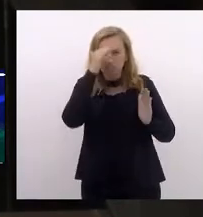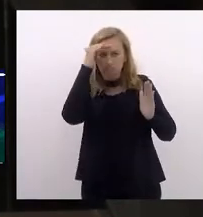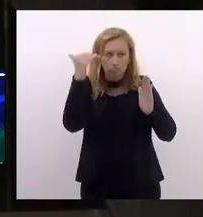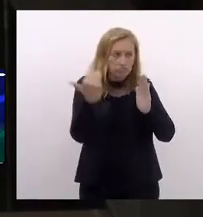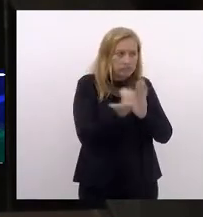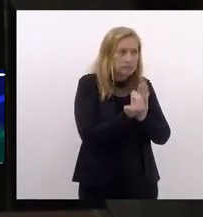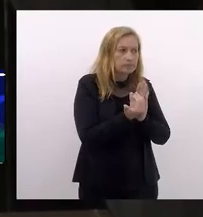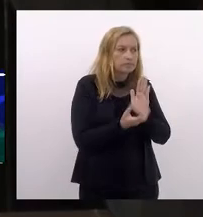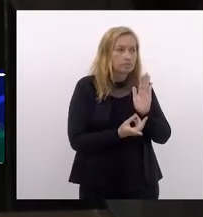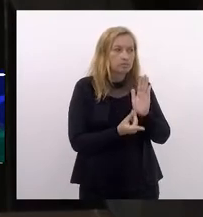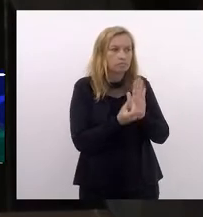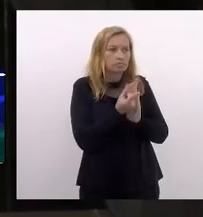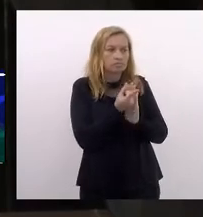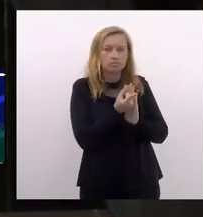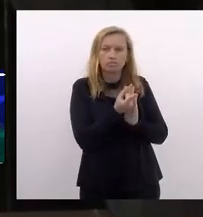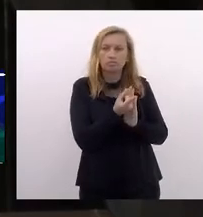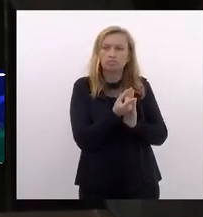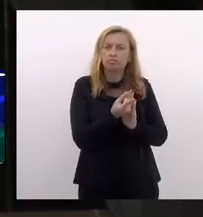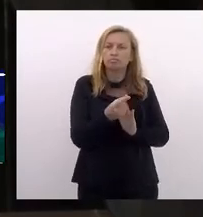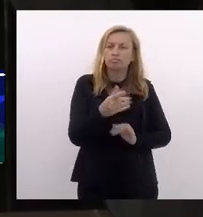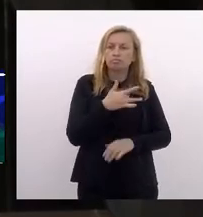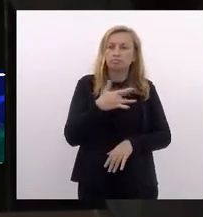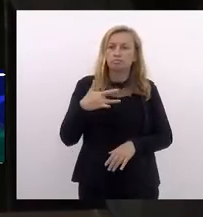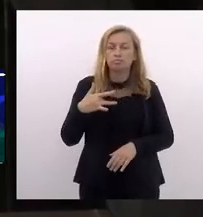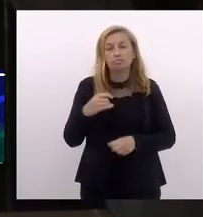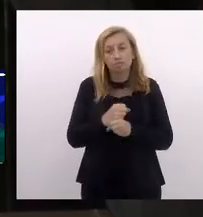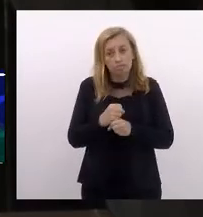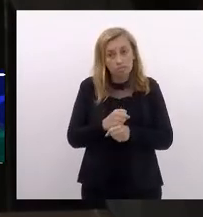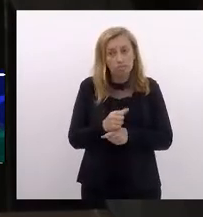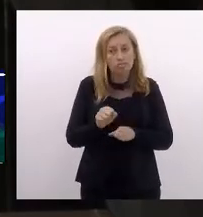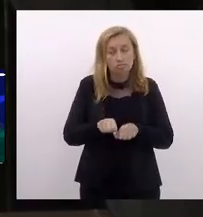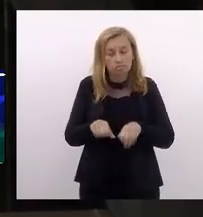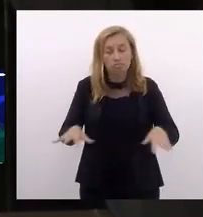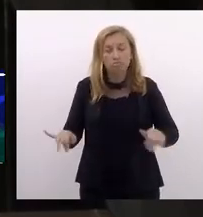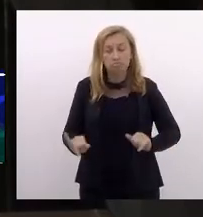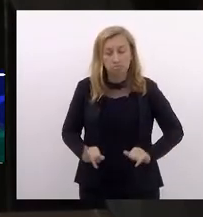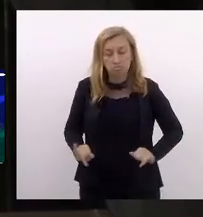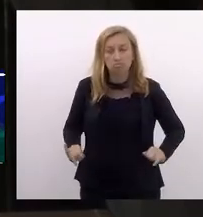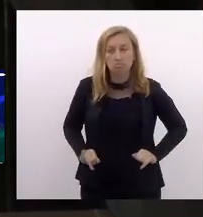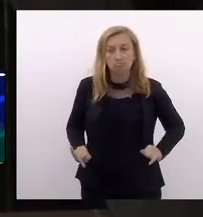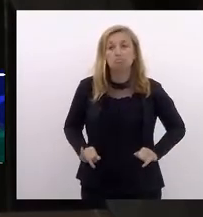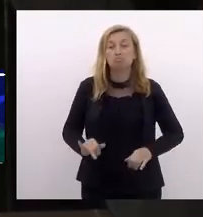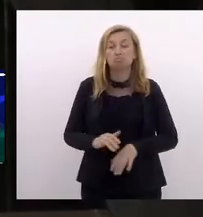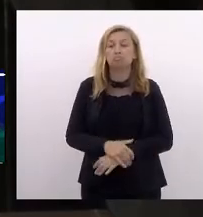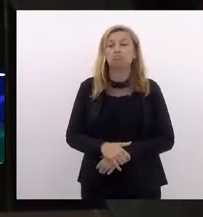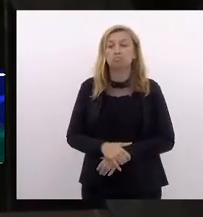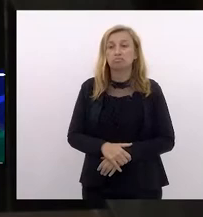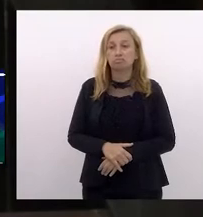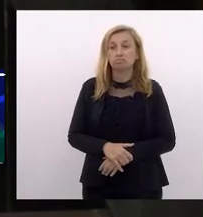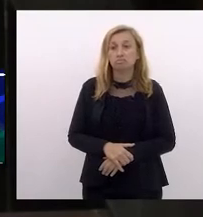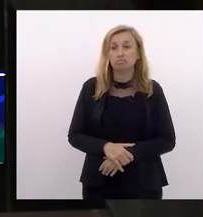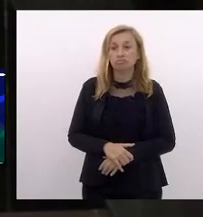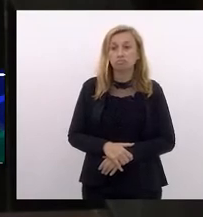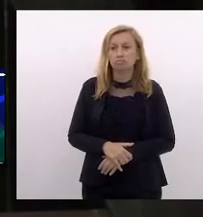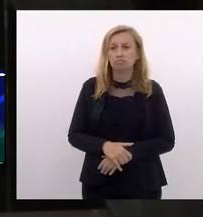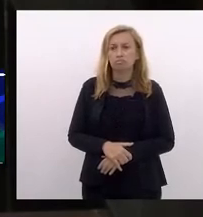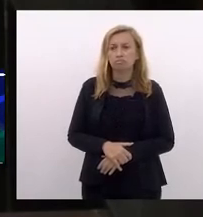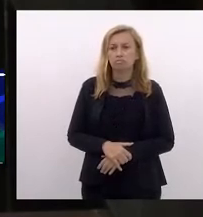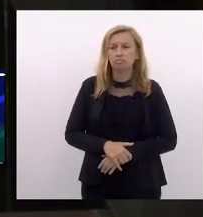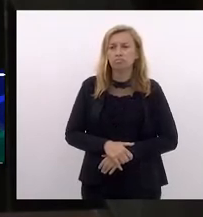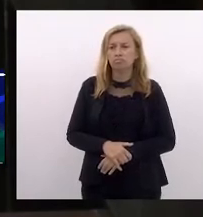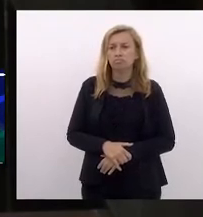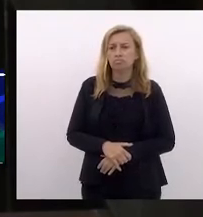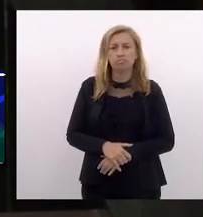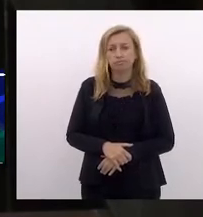o orçamento da saúde em ano de pandemia em ano de muito sofrimento e um e muita crise sanitária preciso de um